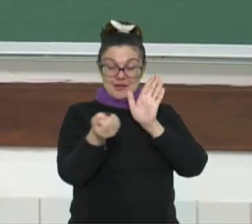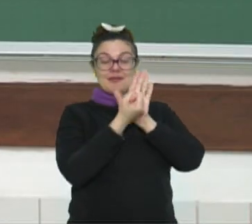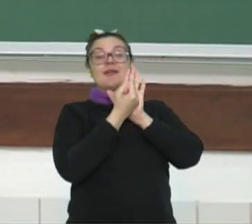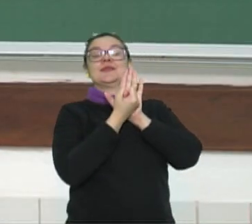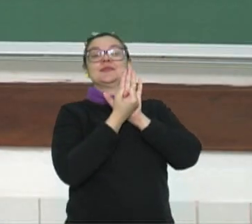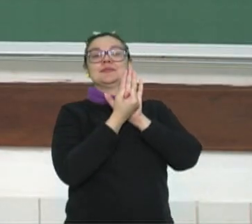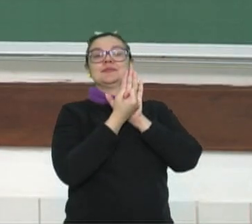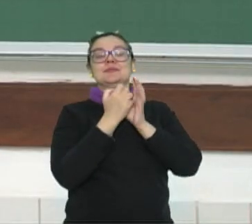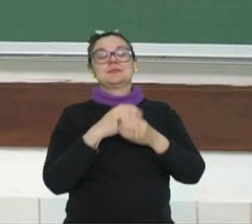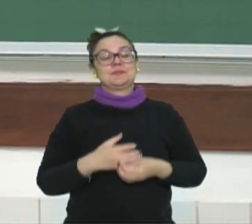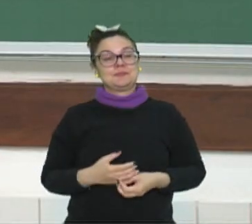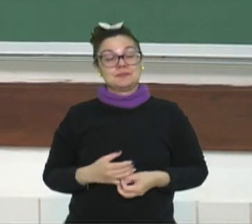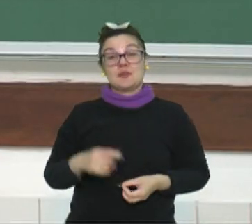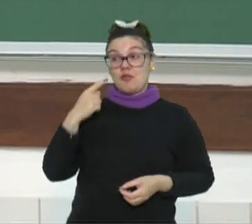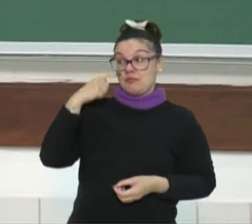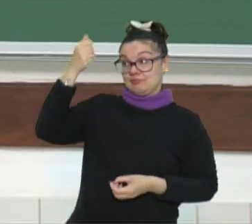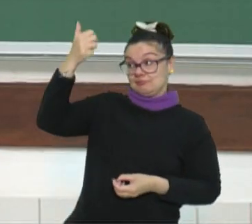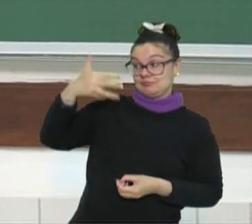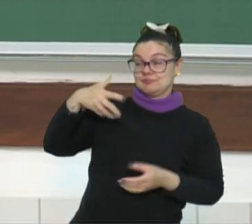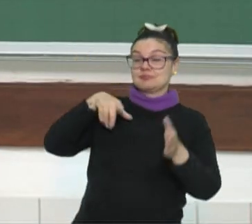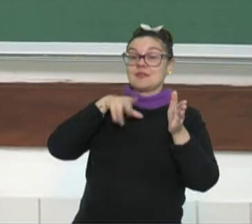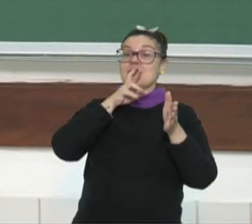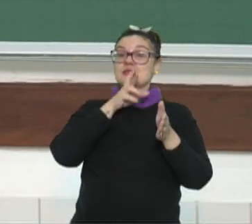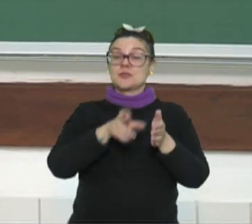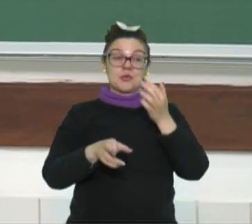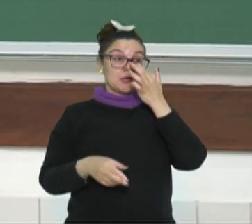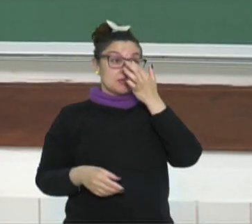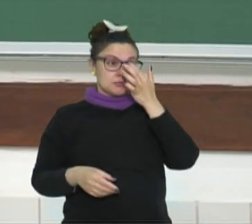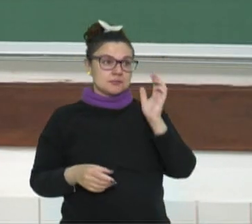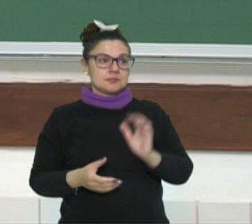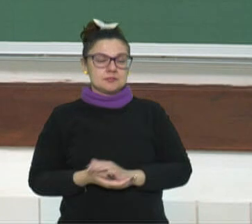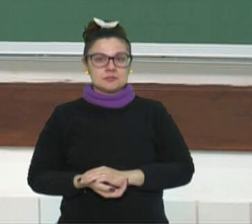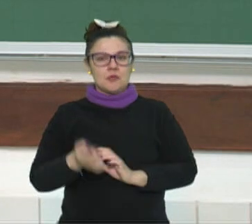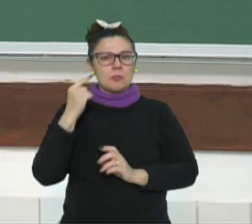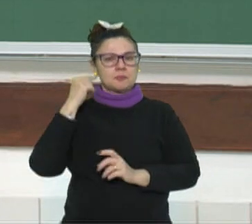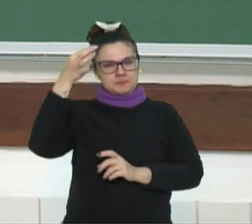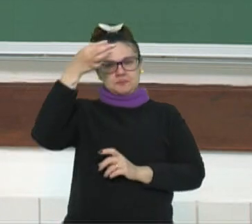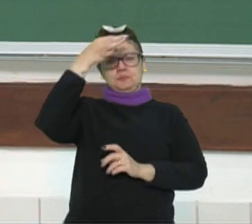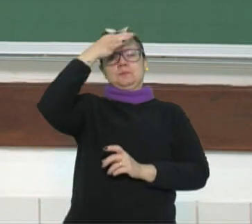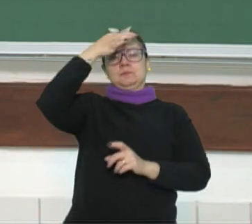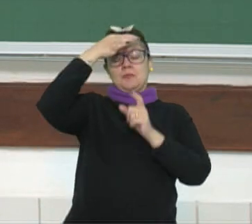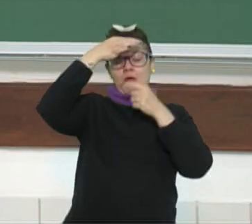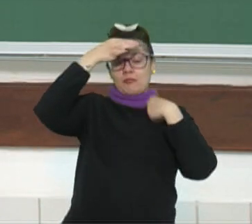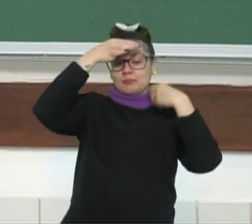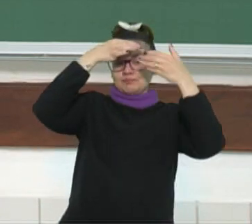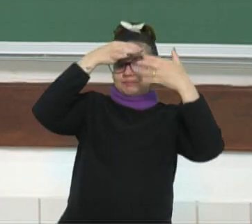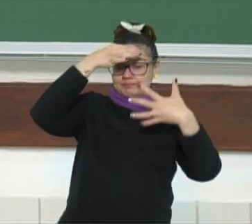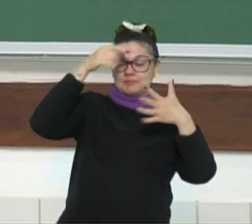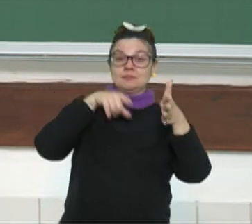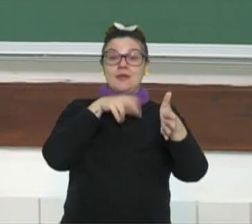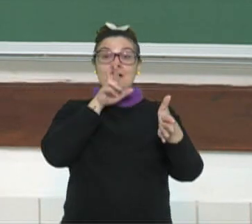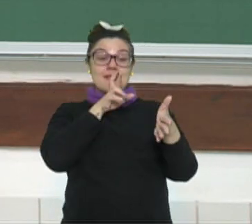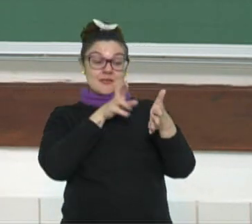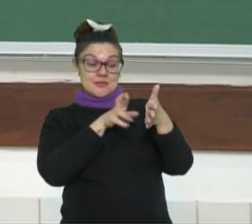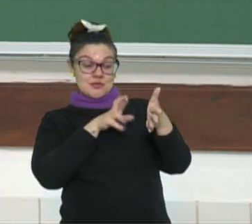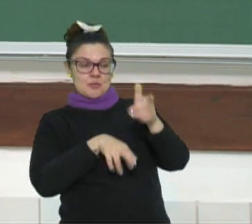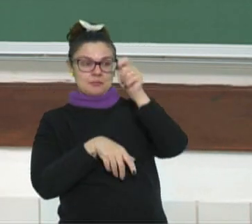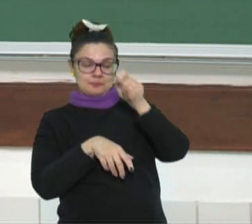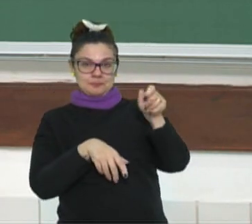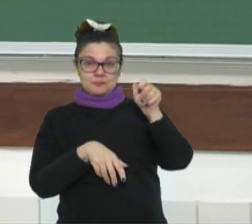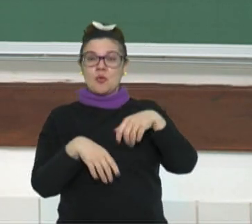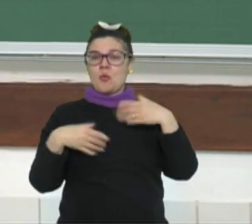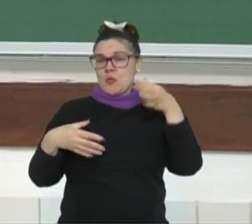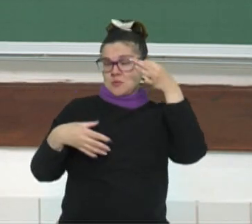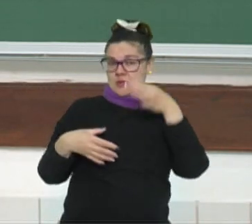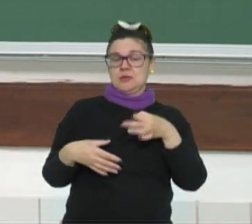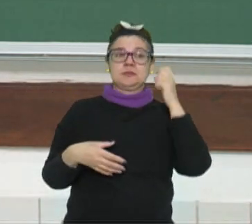marcado. Então vamos ver as alternativas. Fique com isso na memória agora e vamos verificar quais são as alternativas para a gente pensar qual é a